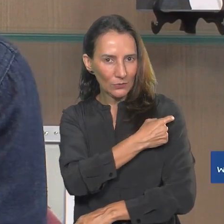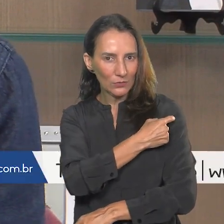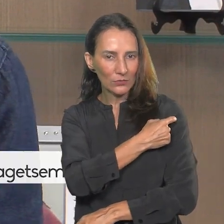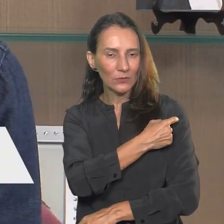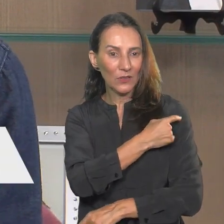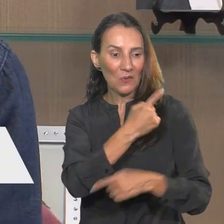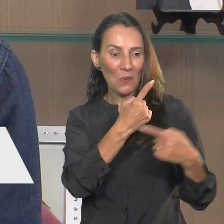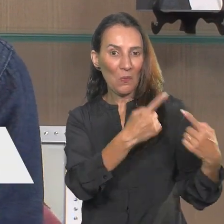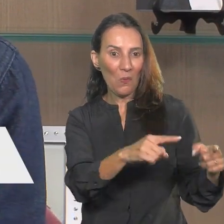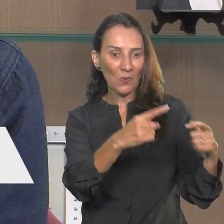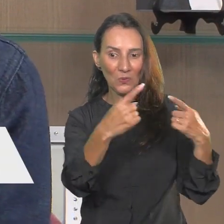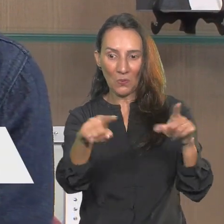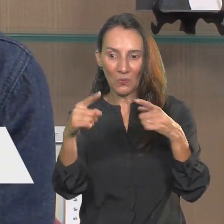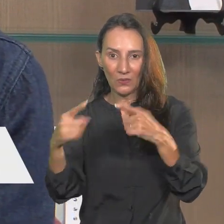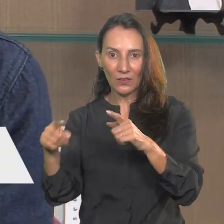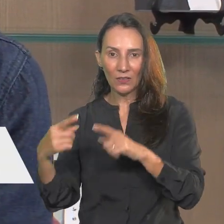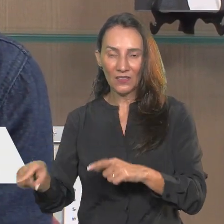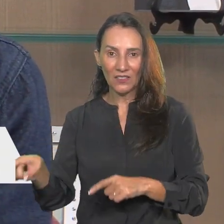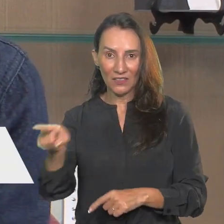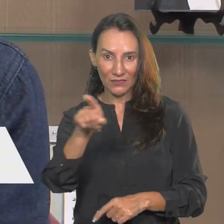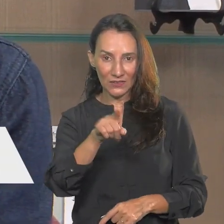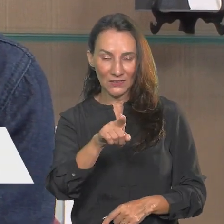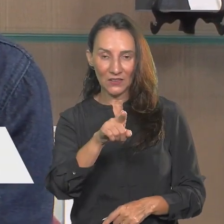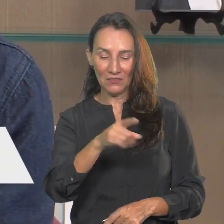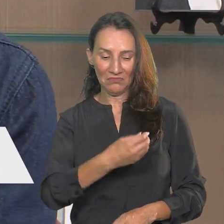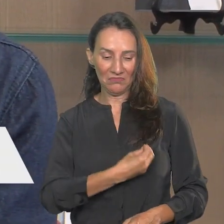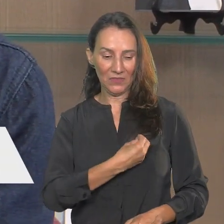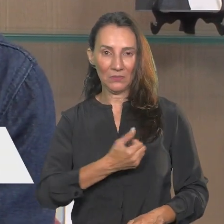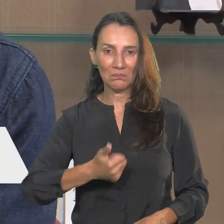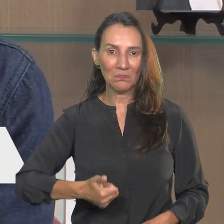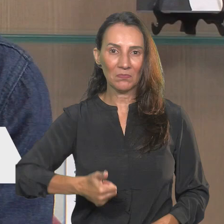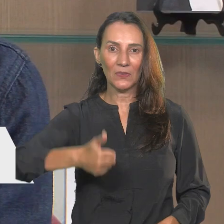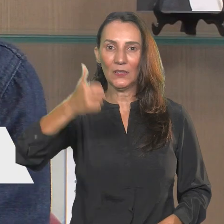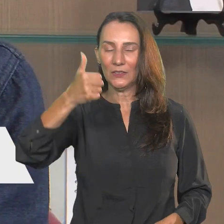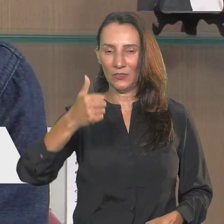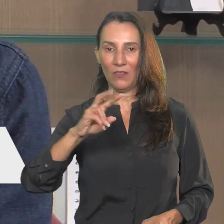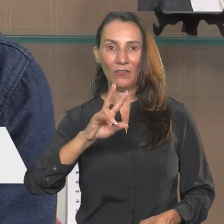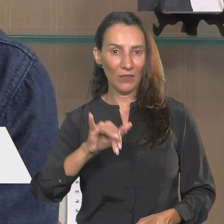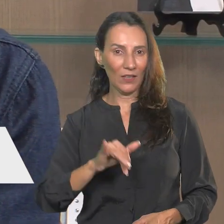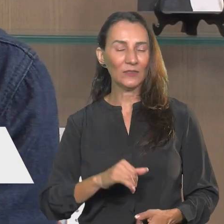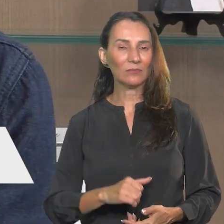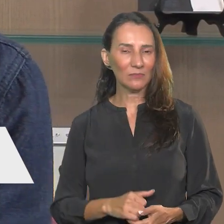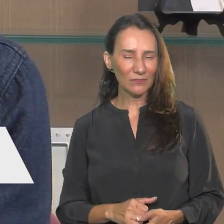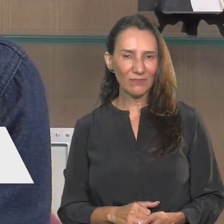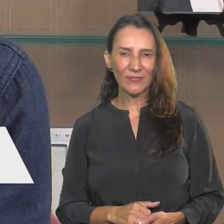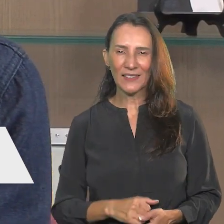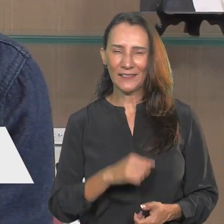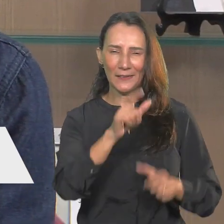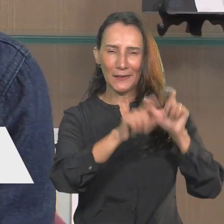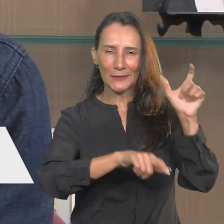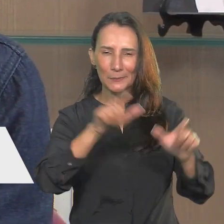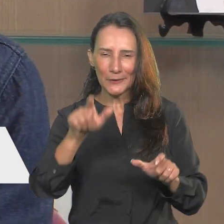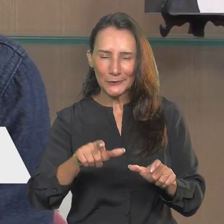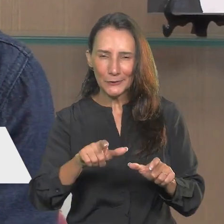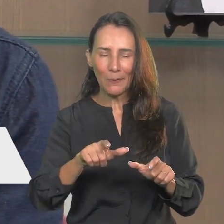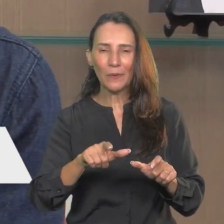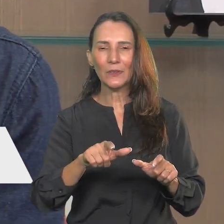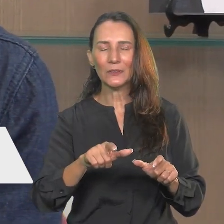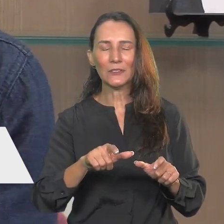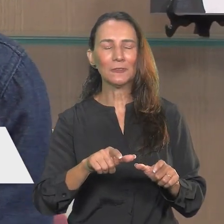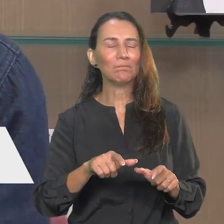ação maligna, você vai viver muito melhor. Eu vou viver muito melhor. Então os homens serão